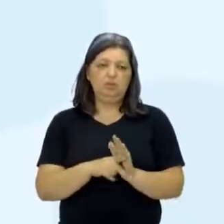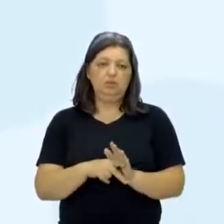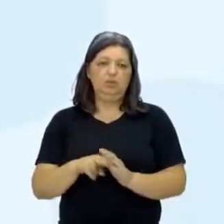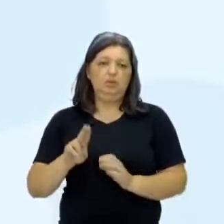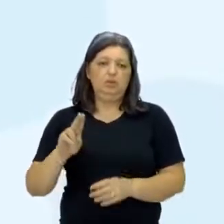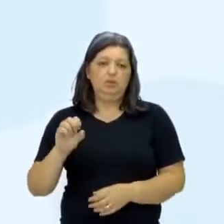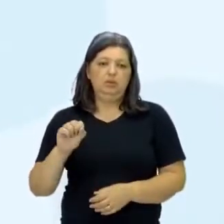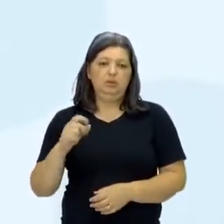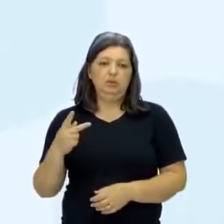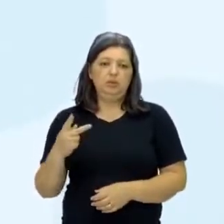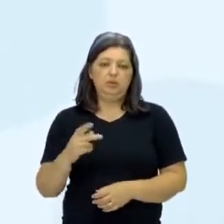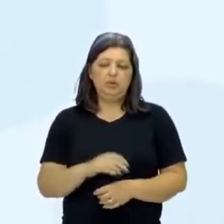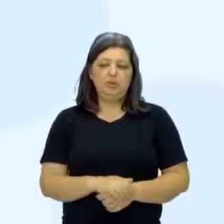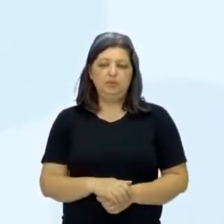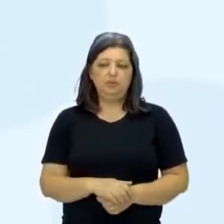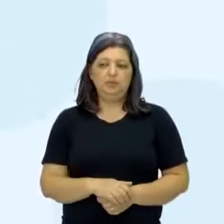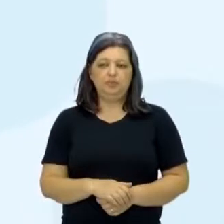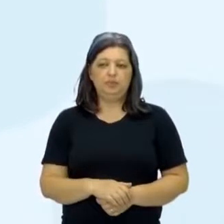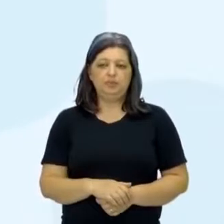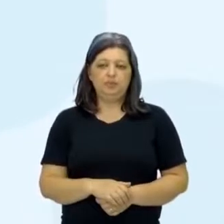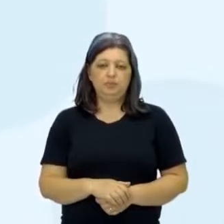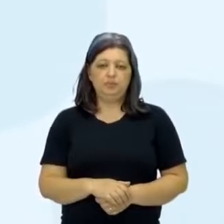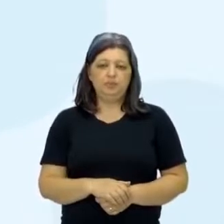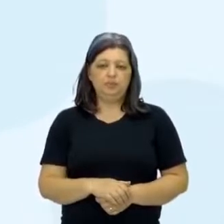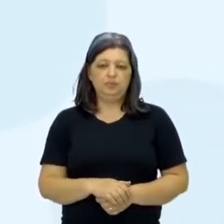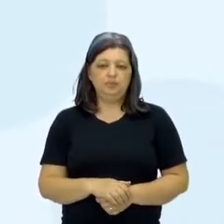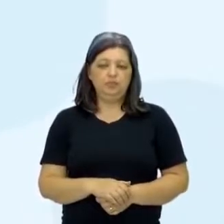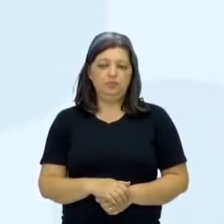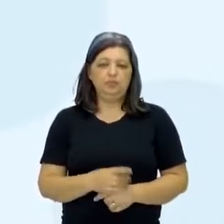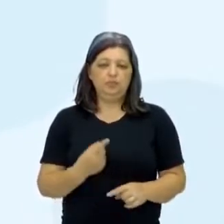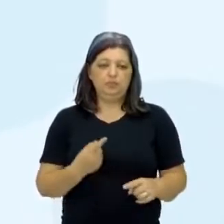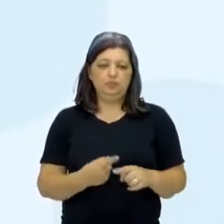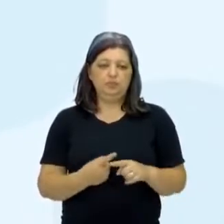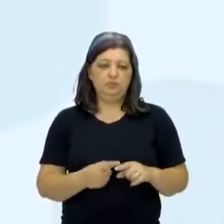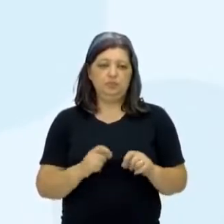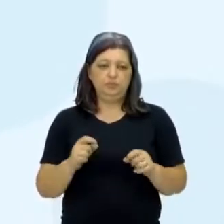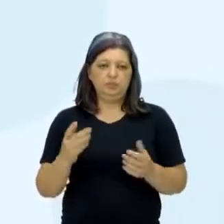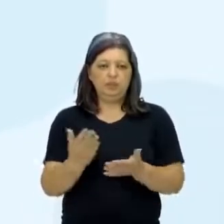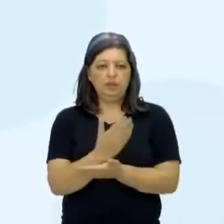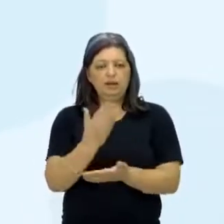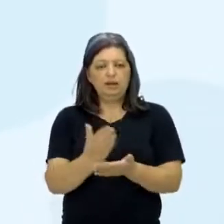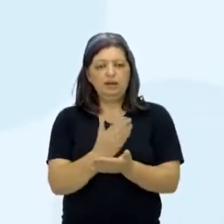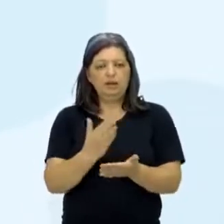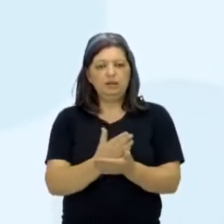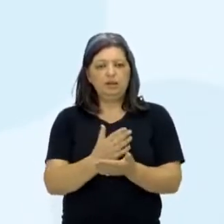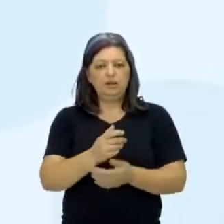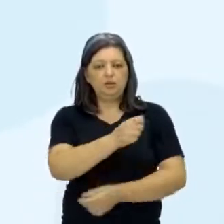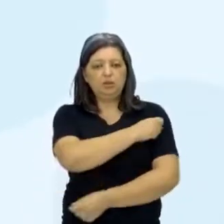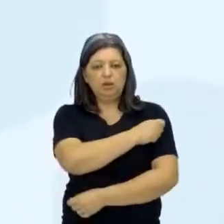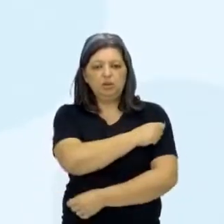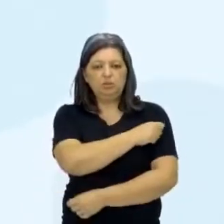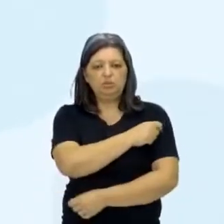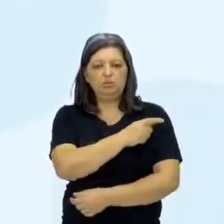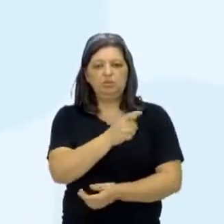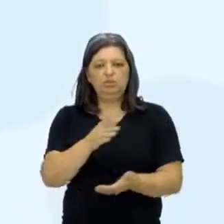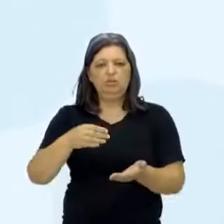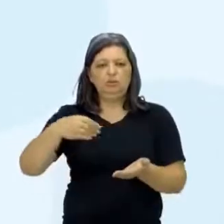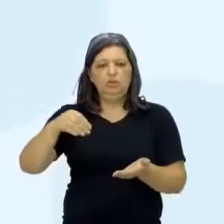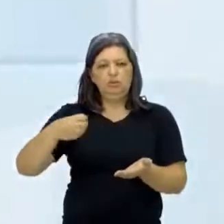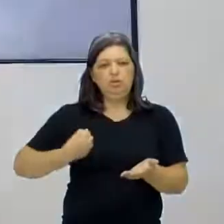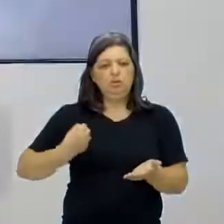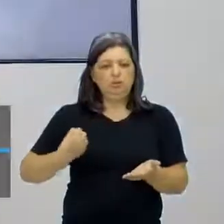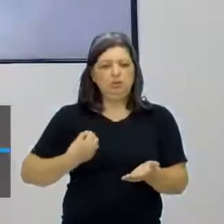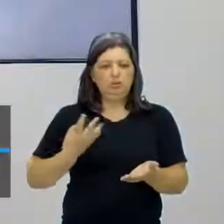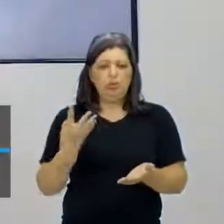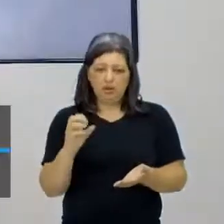ou falso? Está falando que sim. Exatamente. Aliás, essa imagem tem no caderno do aluno, né? Na página 40 ou mais ou menos por aí, por perto.